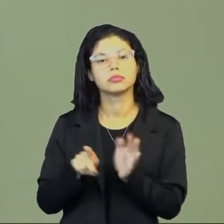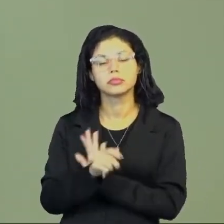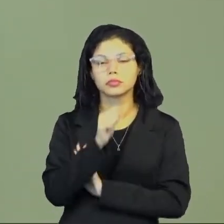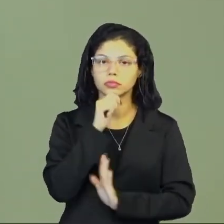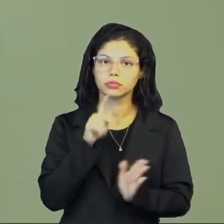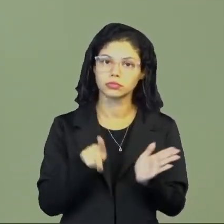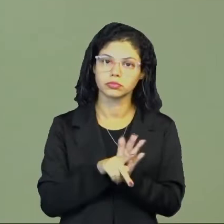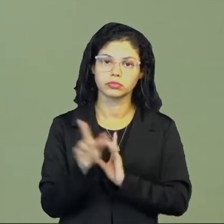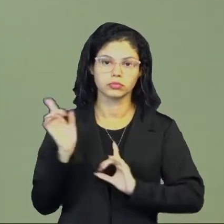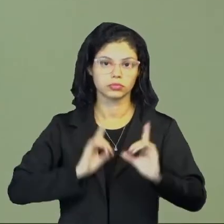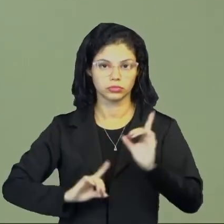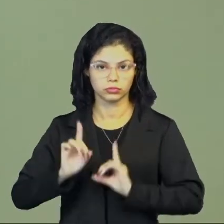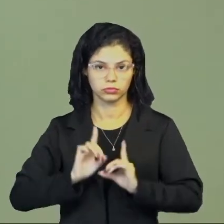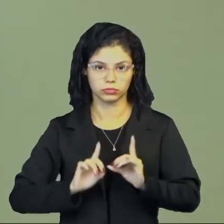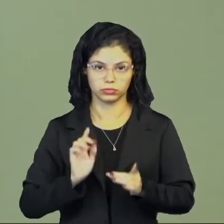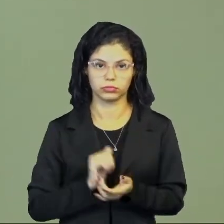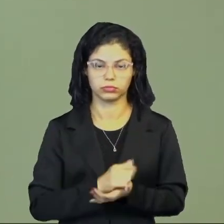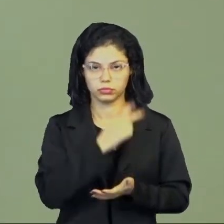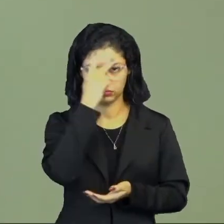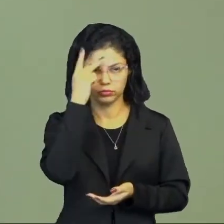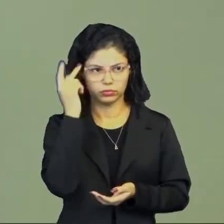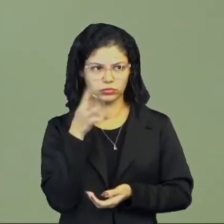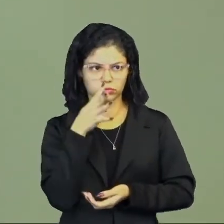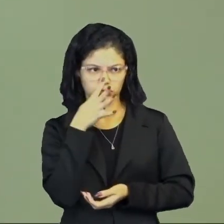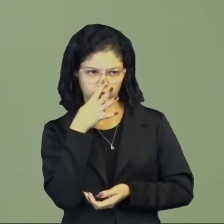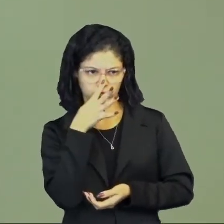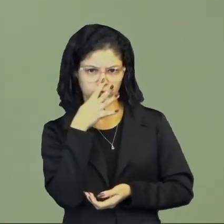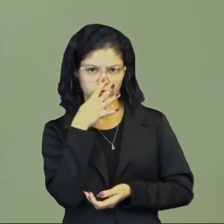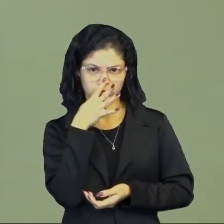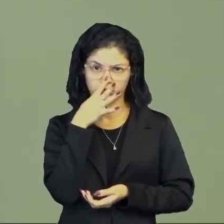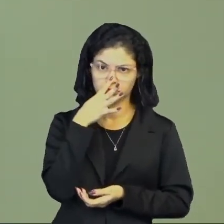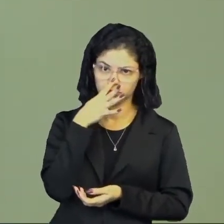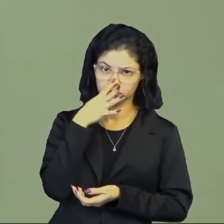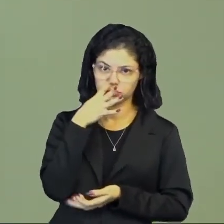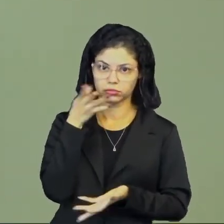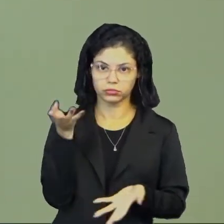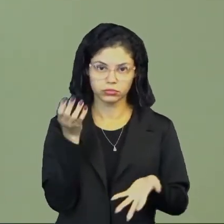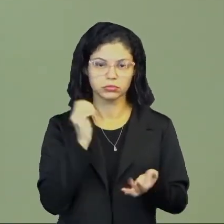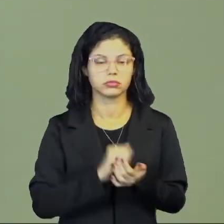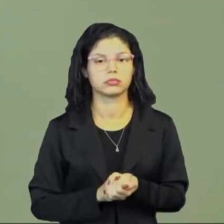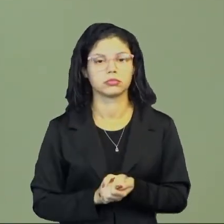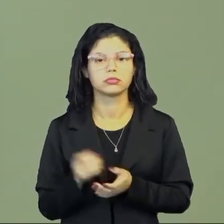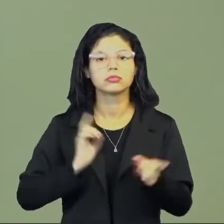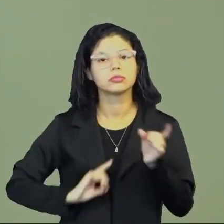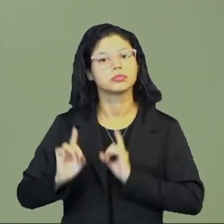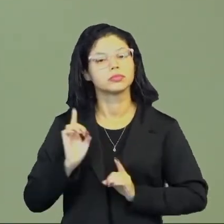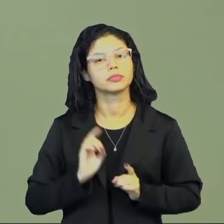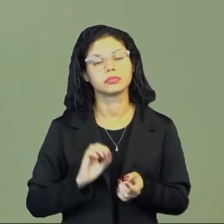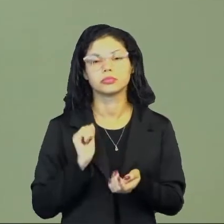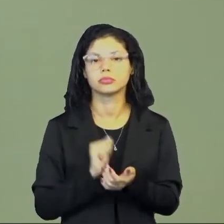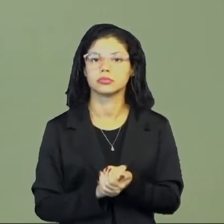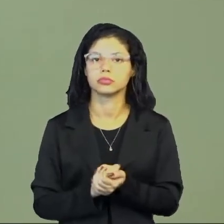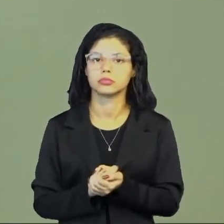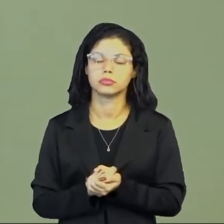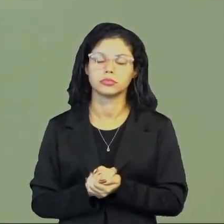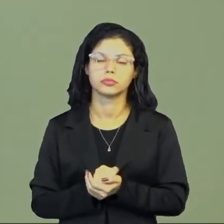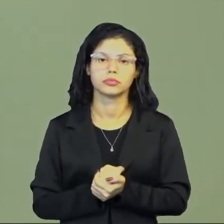a ele mesmo, a um deus. E as pessoas ficaram abismadas, porque um deus não era algo que era para